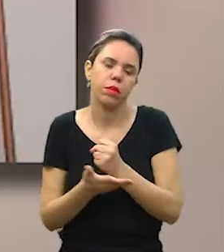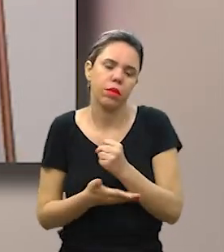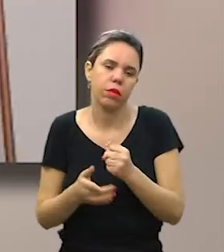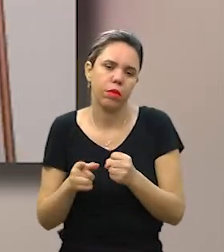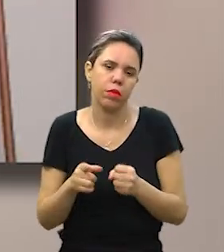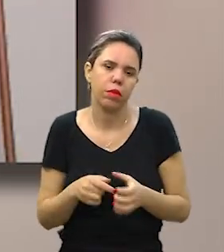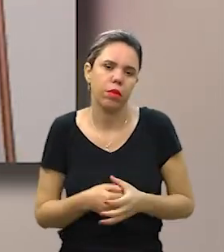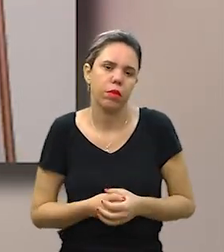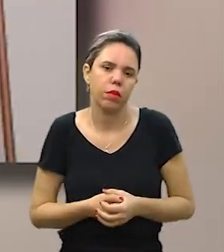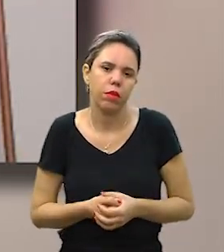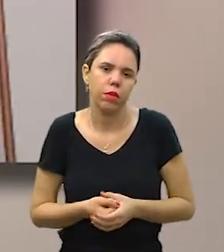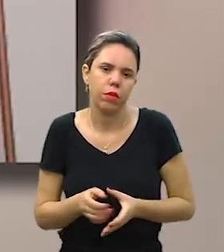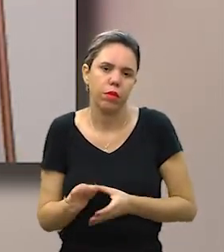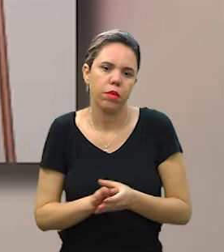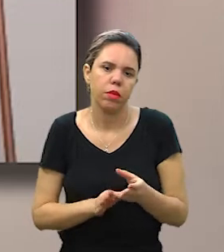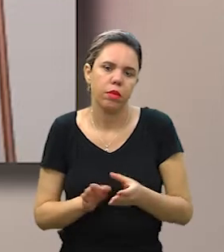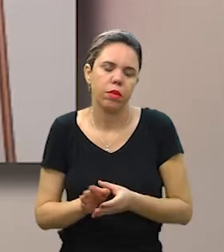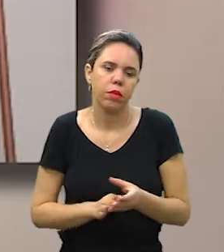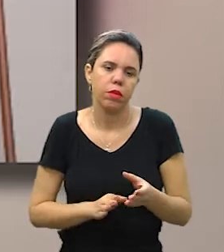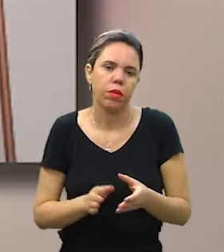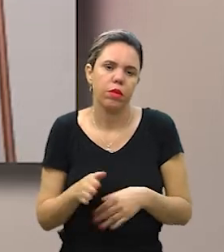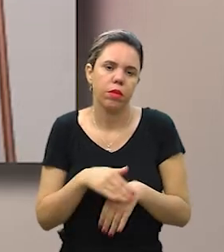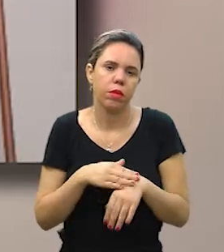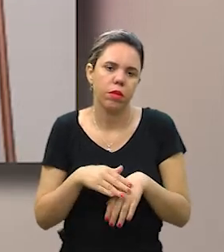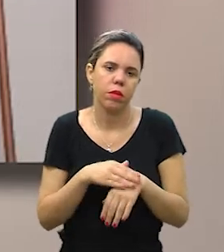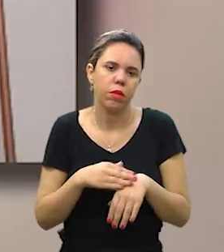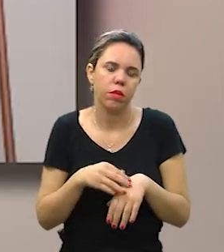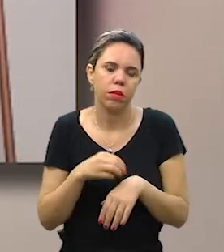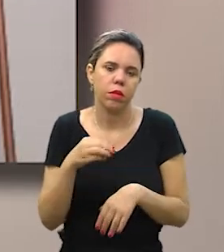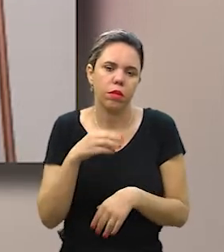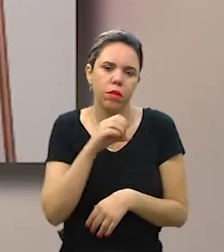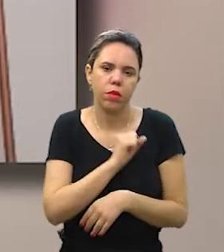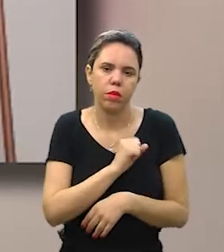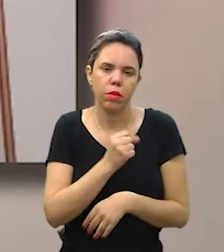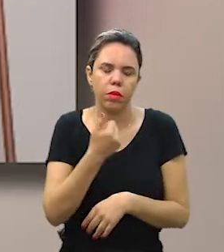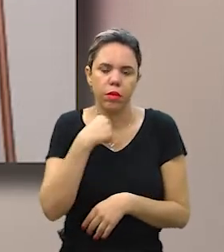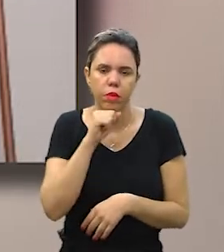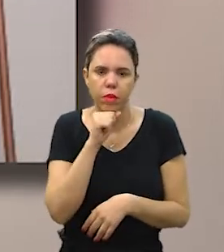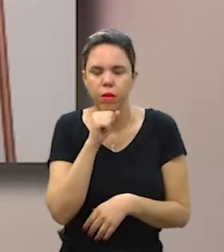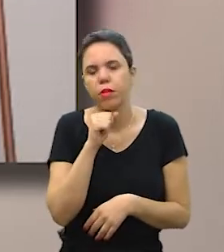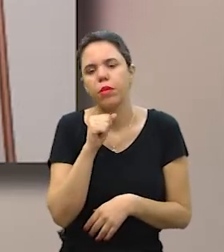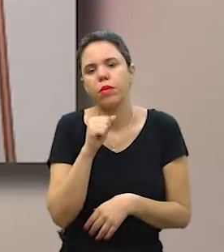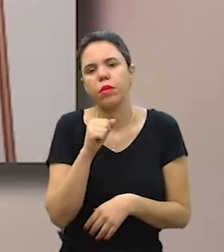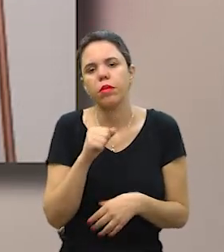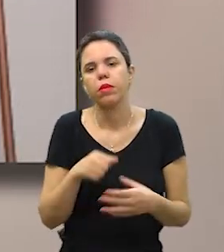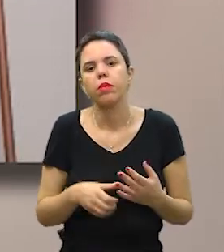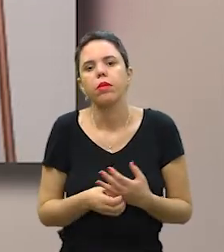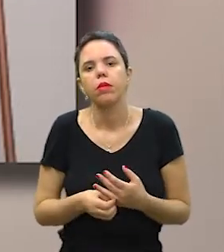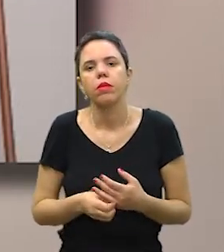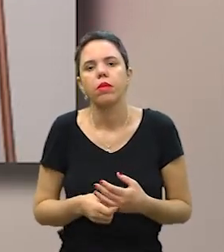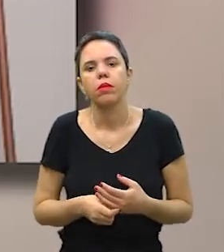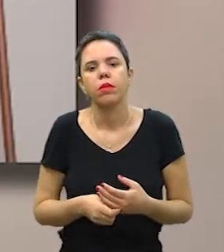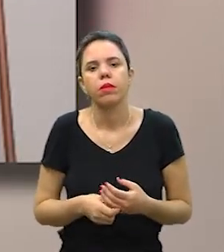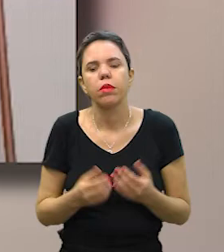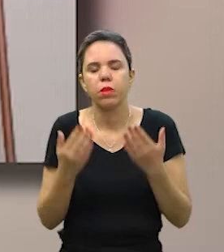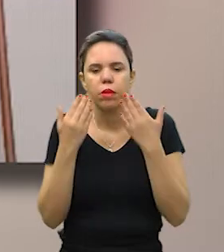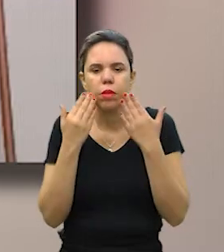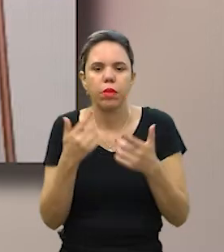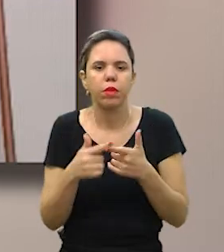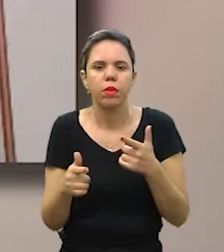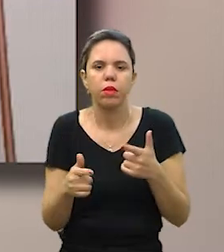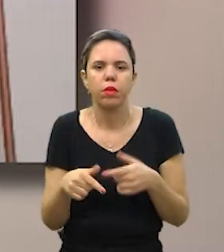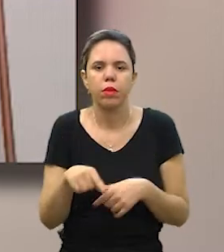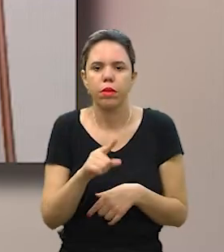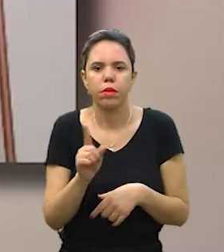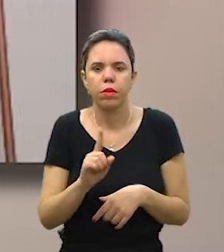que você orienta, conversa alguns minutinhos ali com essa mamãe e você não expõe para